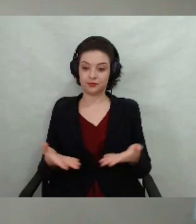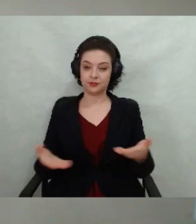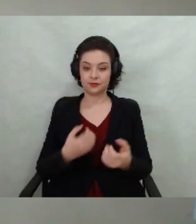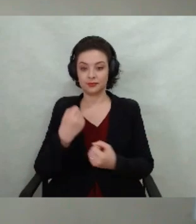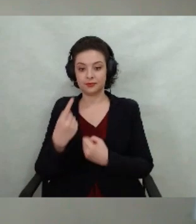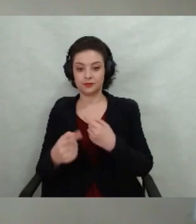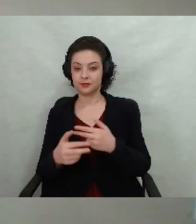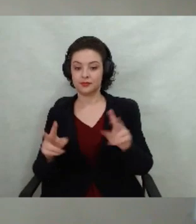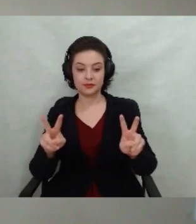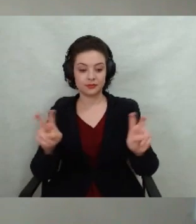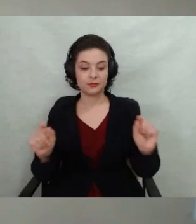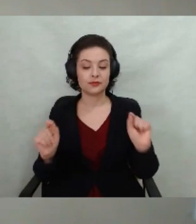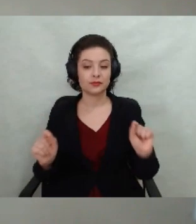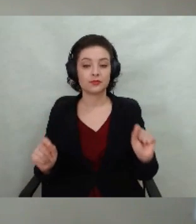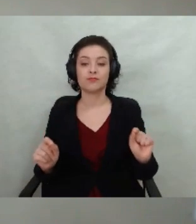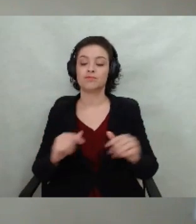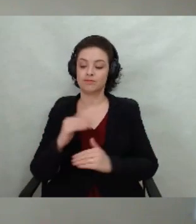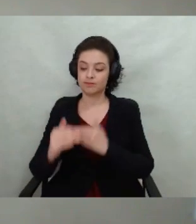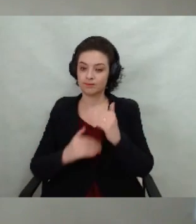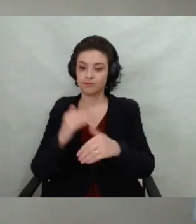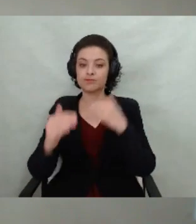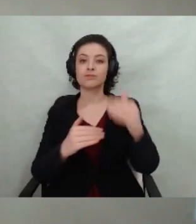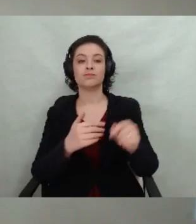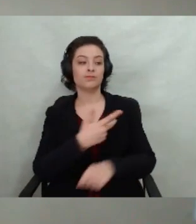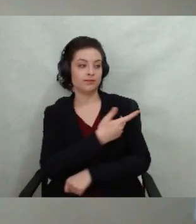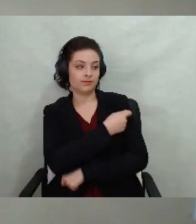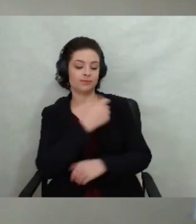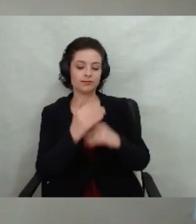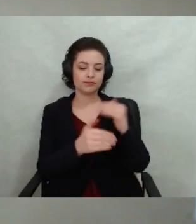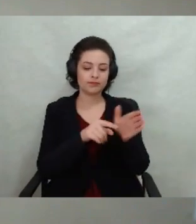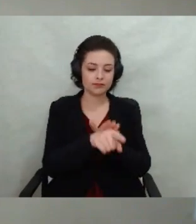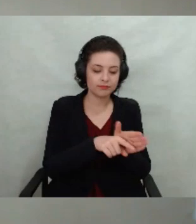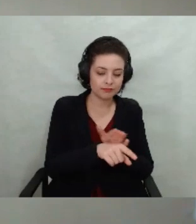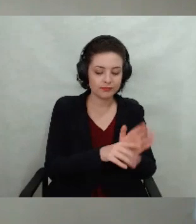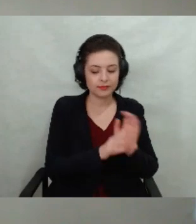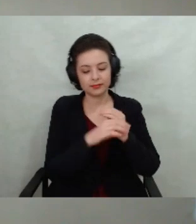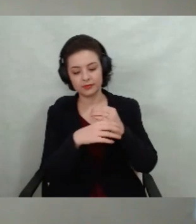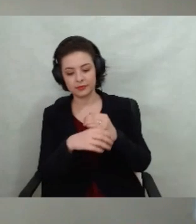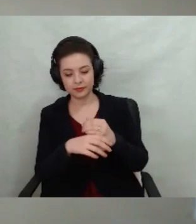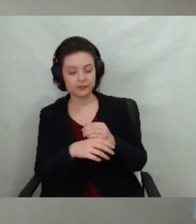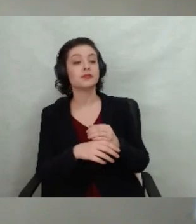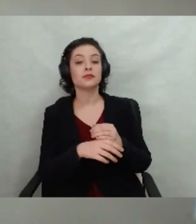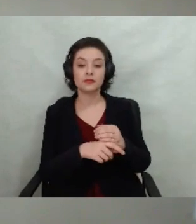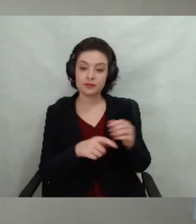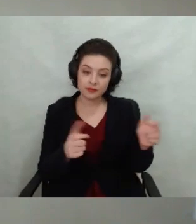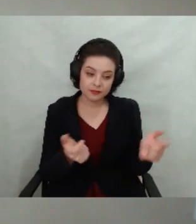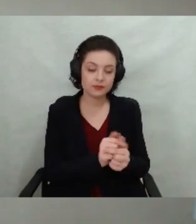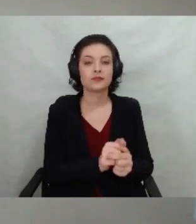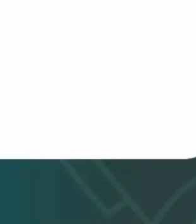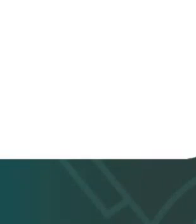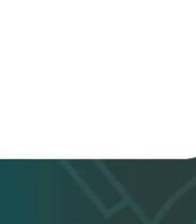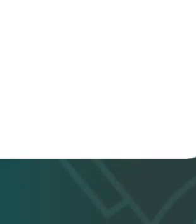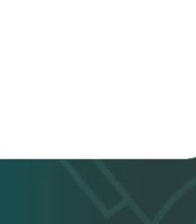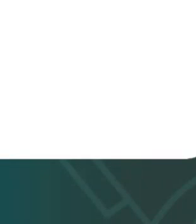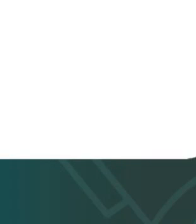sobre os avanços na vacina para o Covid-19. A próxima, por favor,